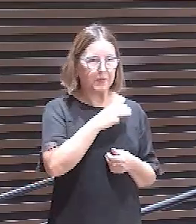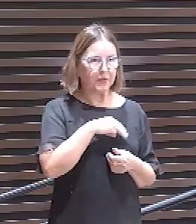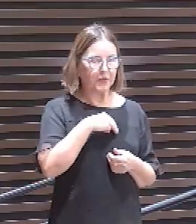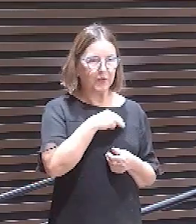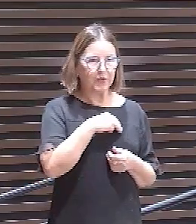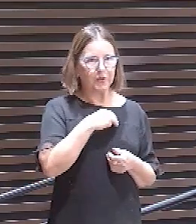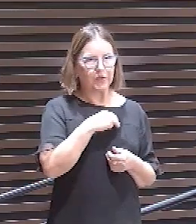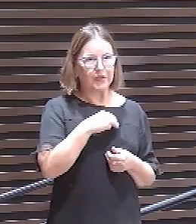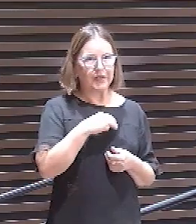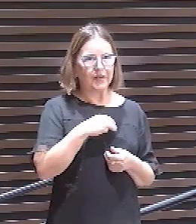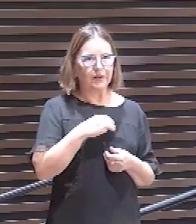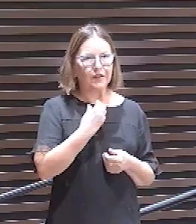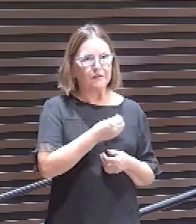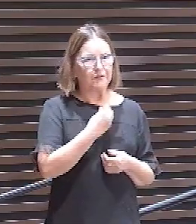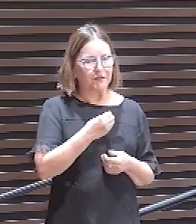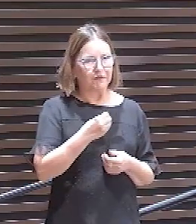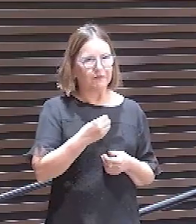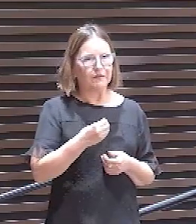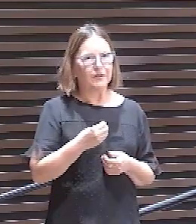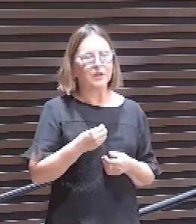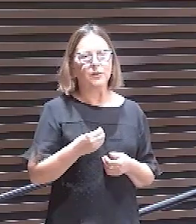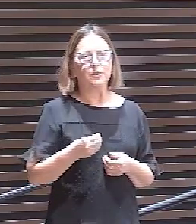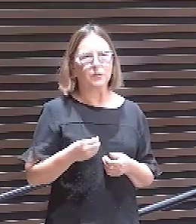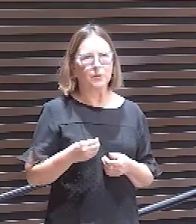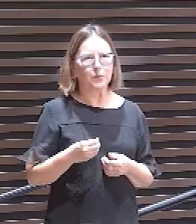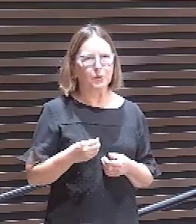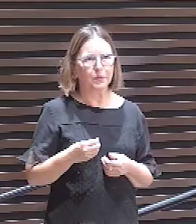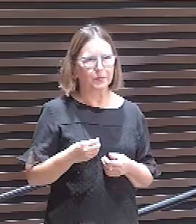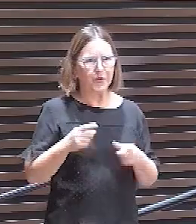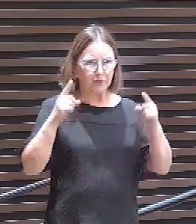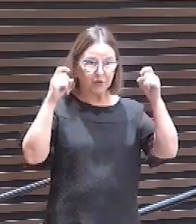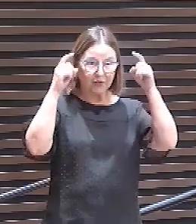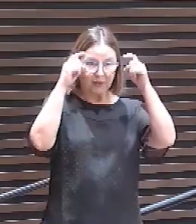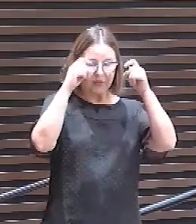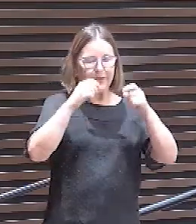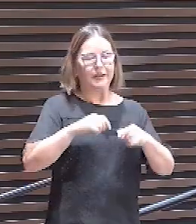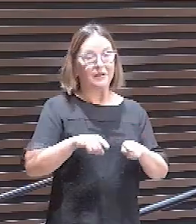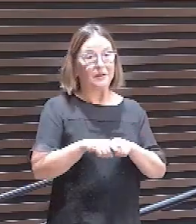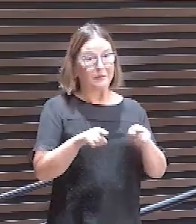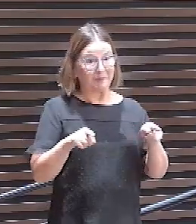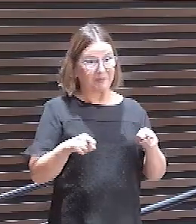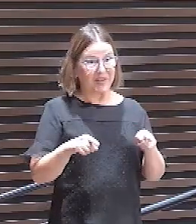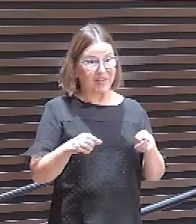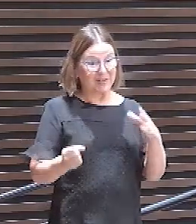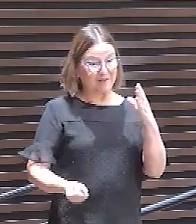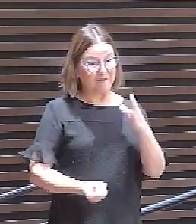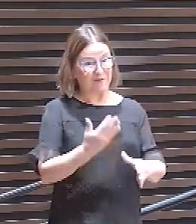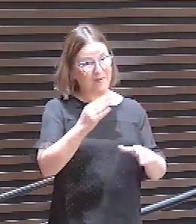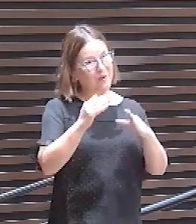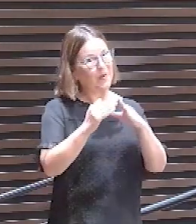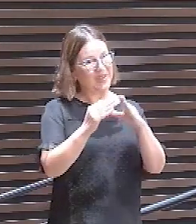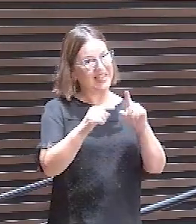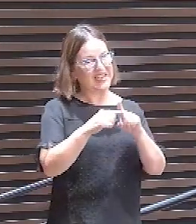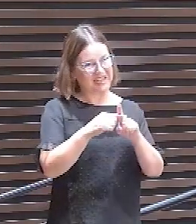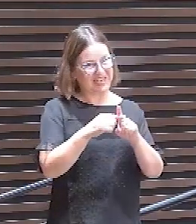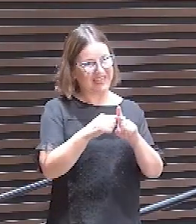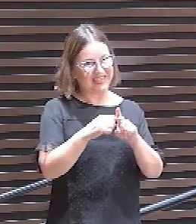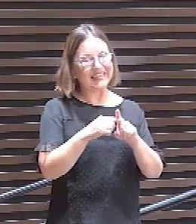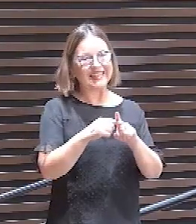condições difíceis. Na China estabeleceu igrejas e discipulou